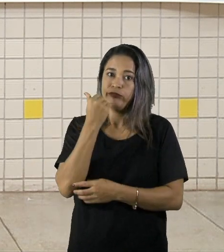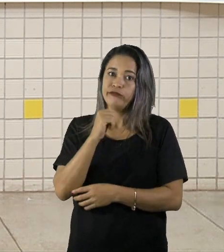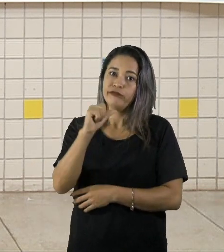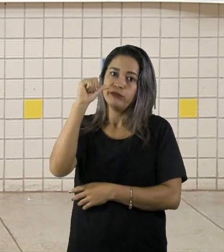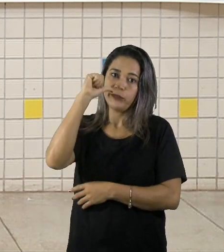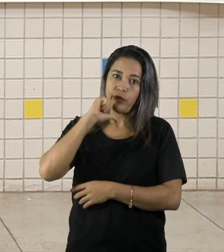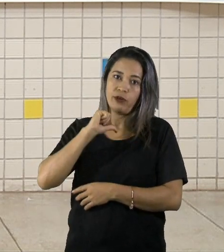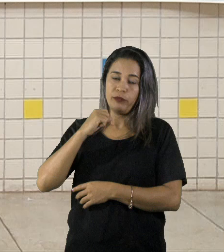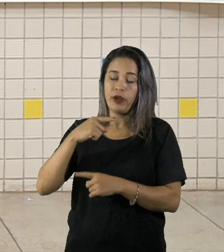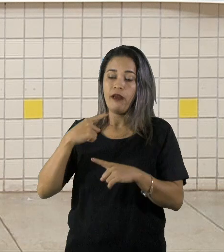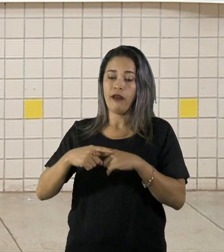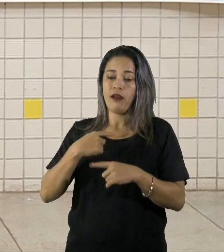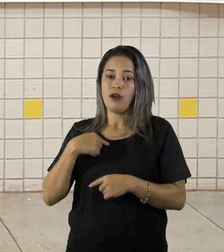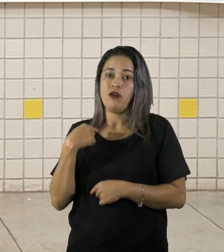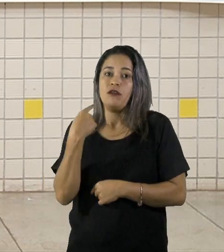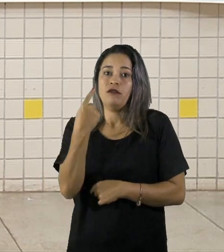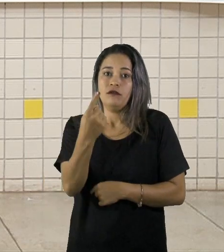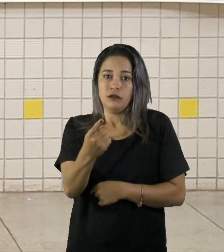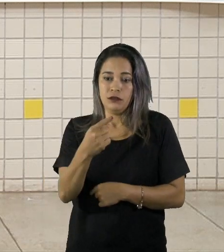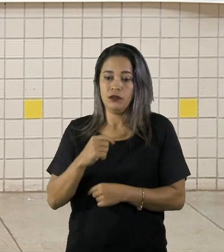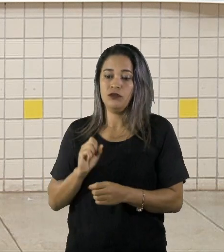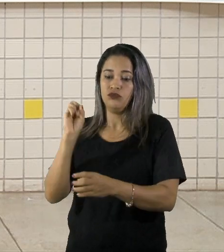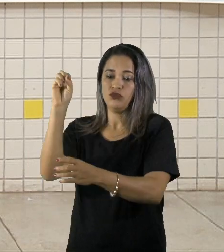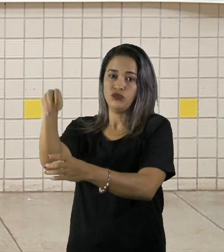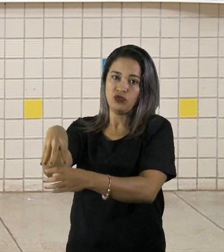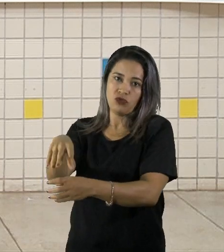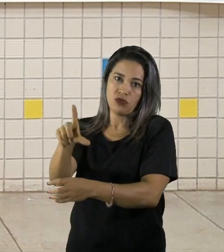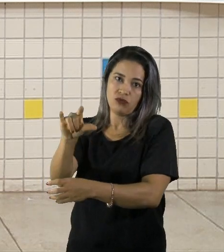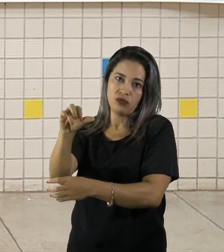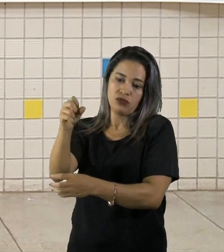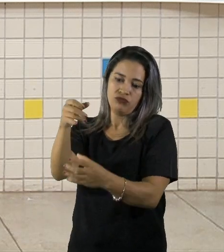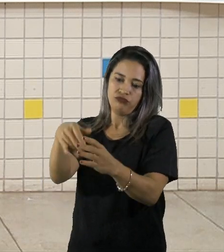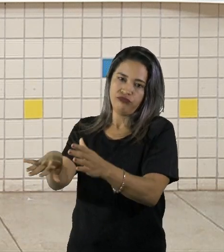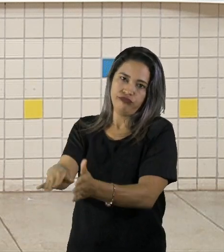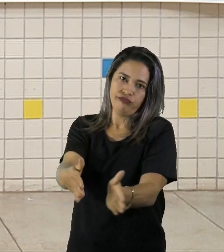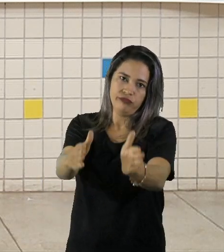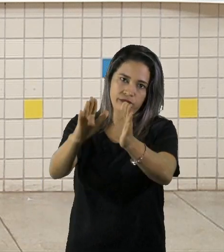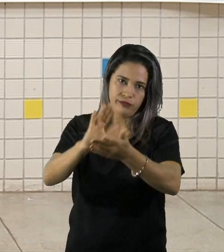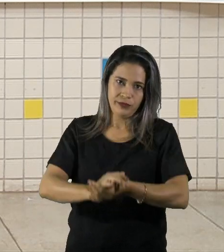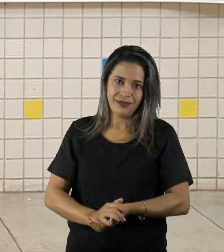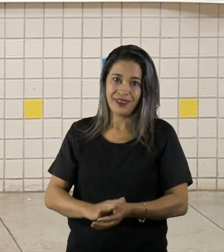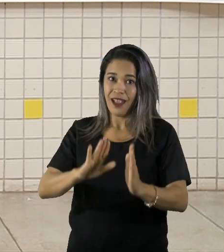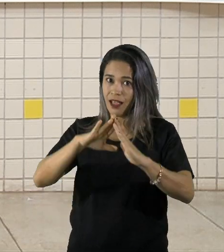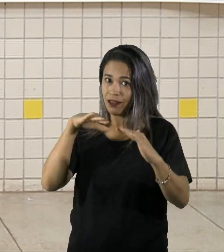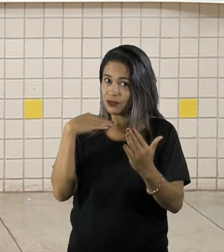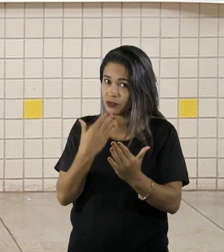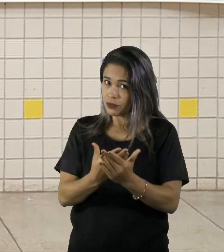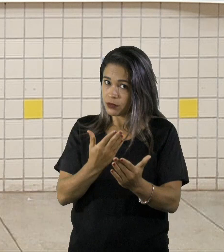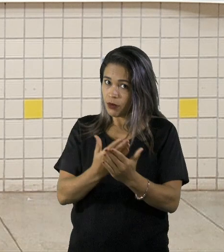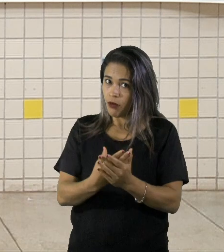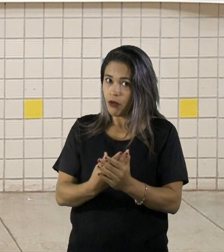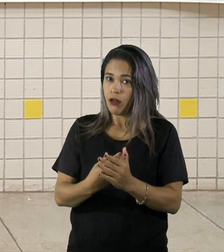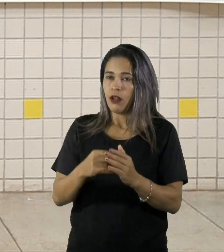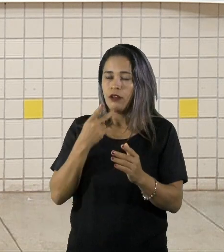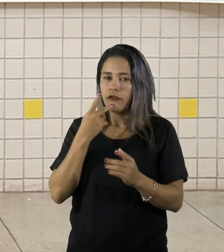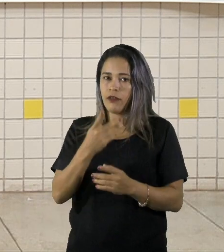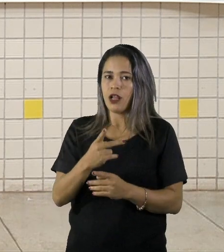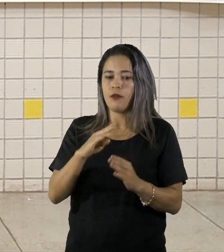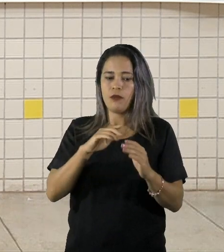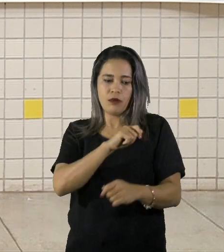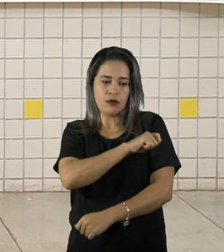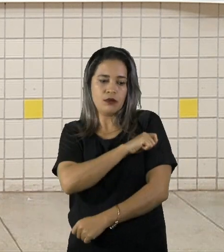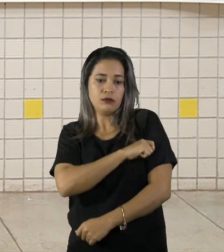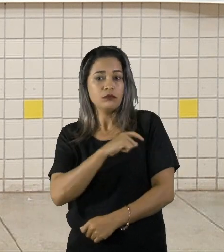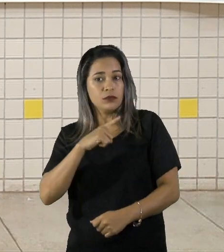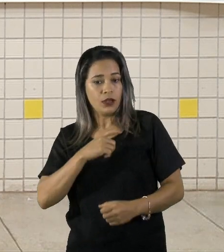nós jogamos lá. Então, vamos mudar o nosso hábito, né? Nas escolas nós costumamos pedir para os alunos terem a sua garrafinha, né, que